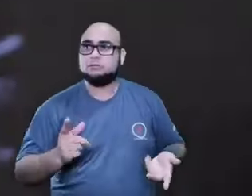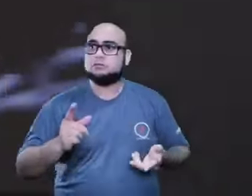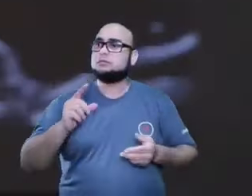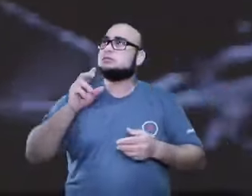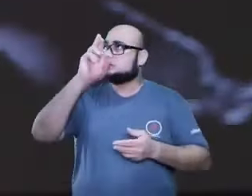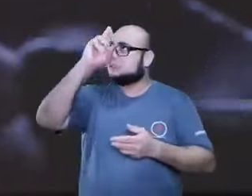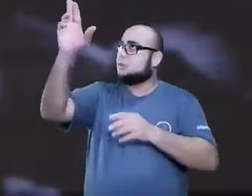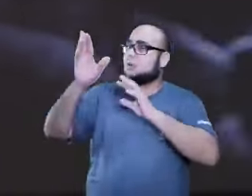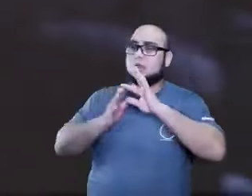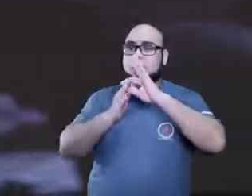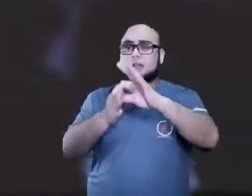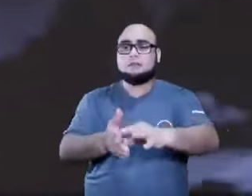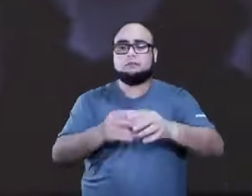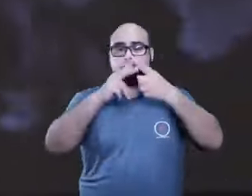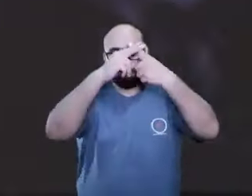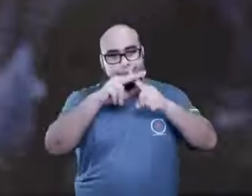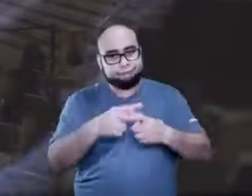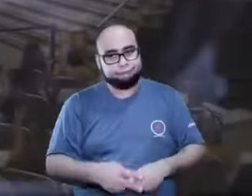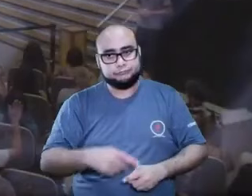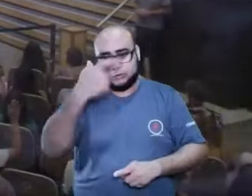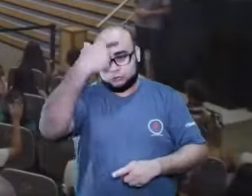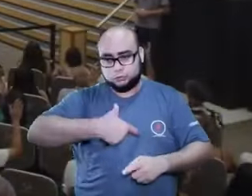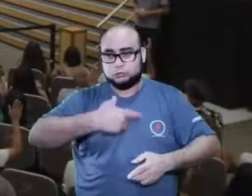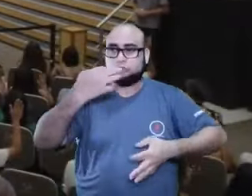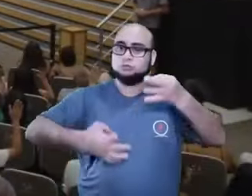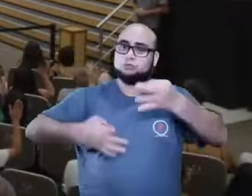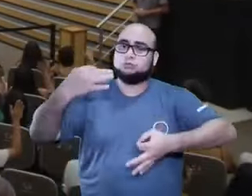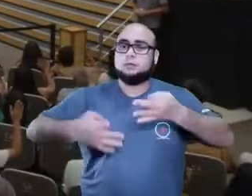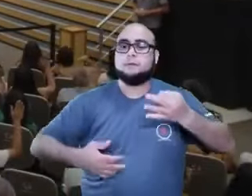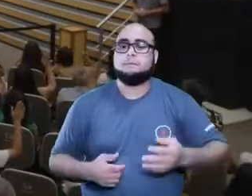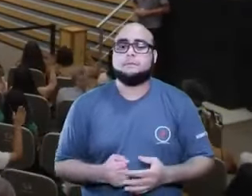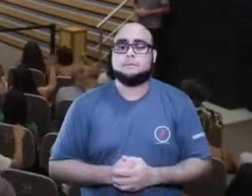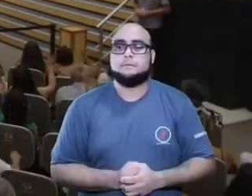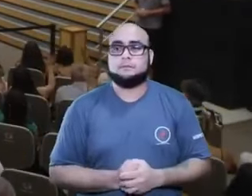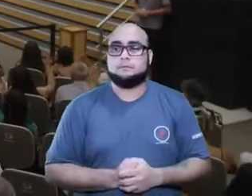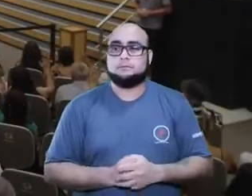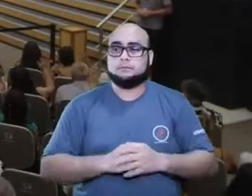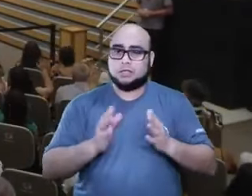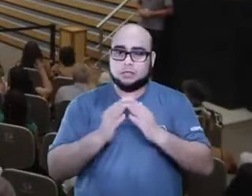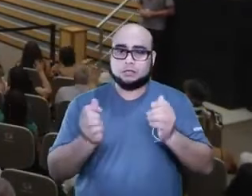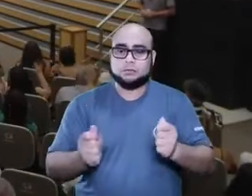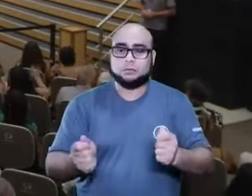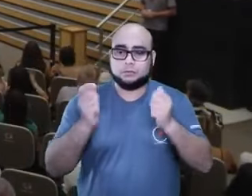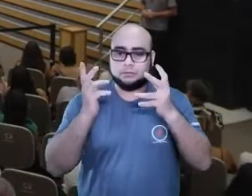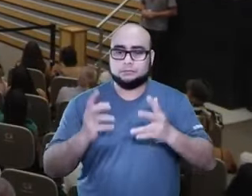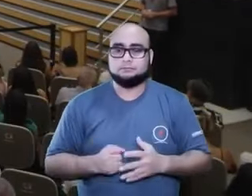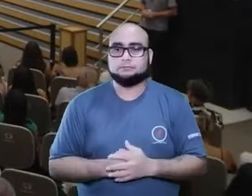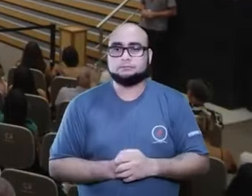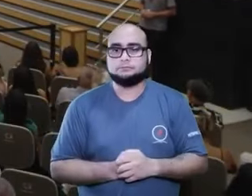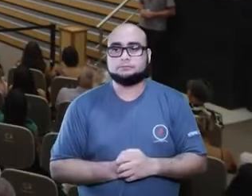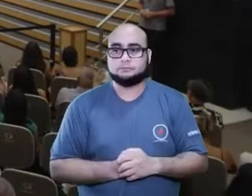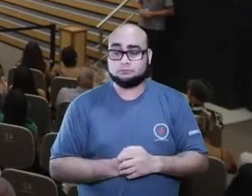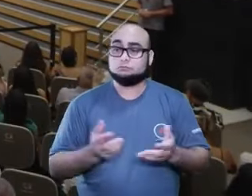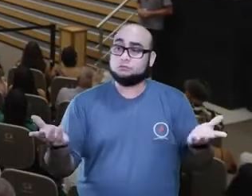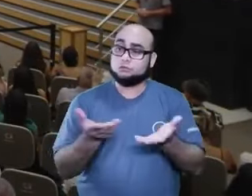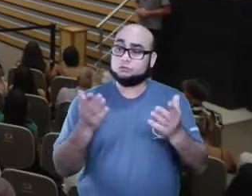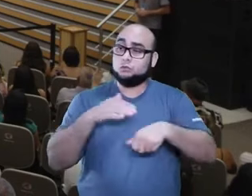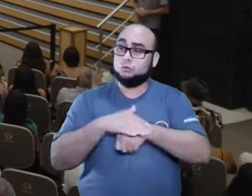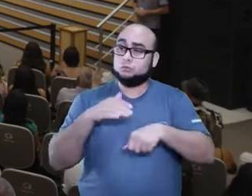pelo caminho da justiça. Aleluia! Que esta seja uma noite onde nós